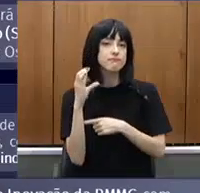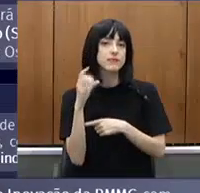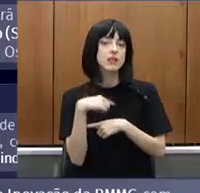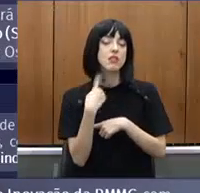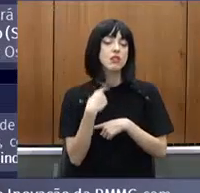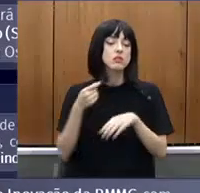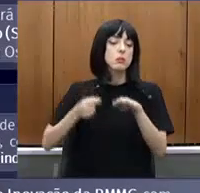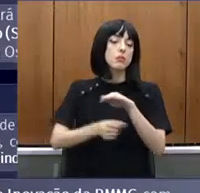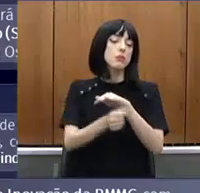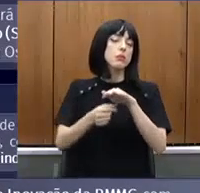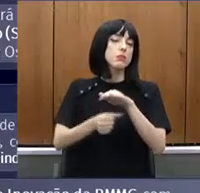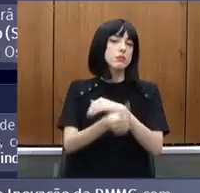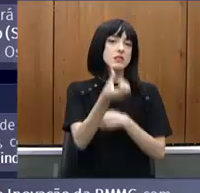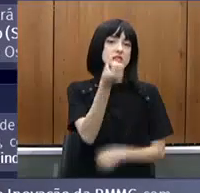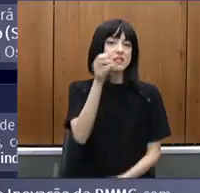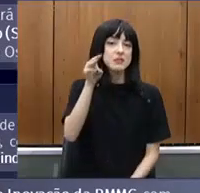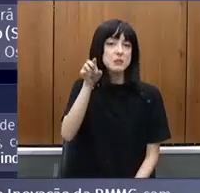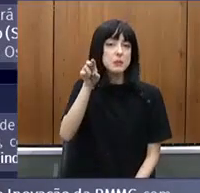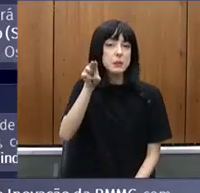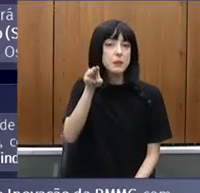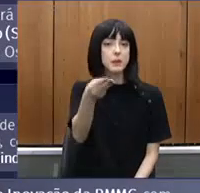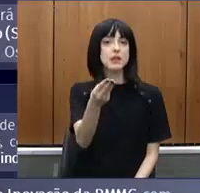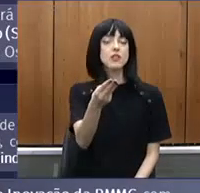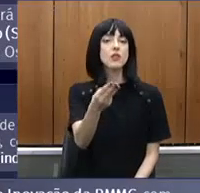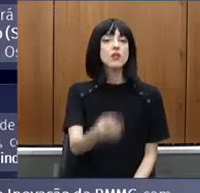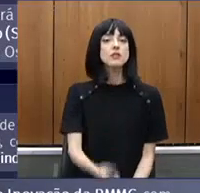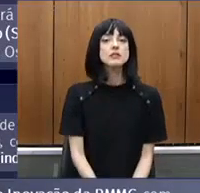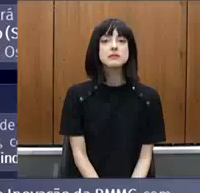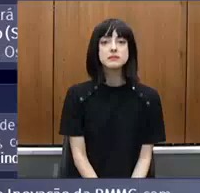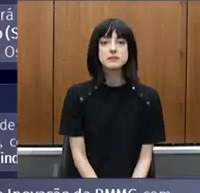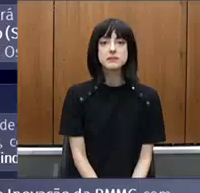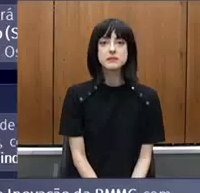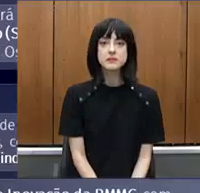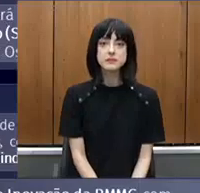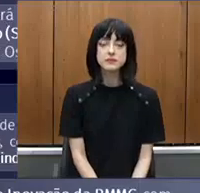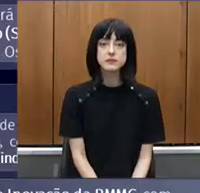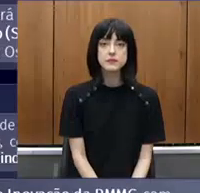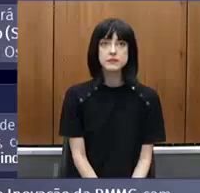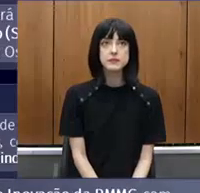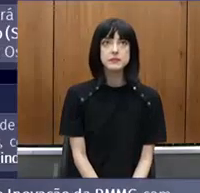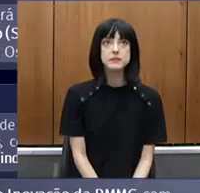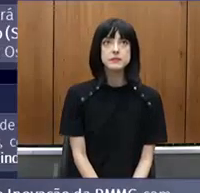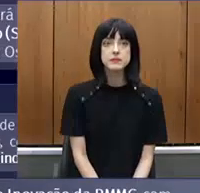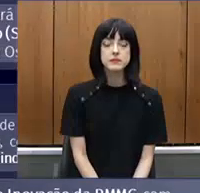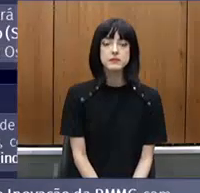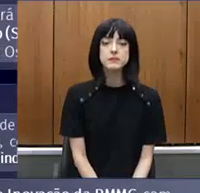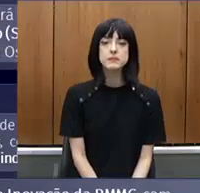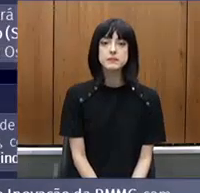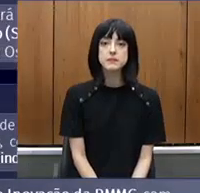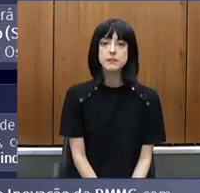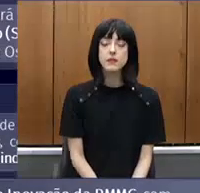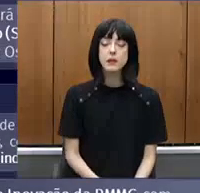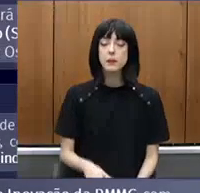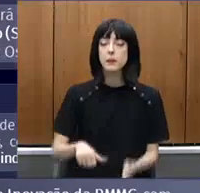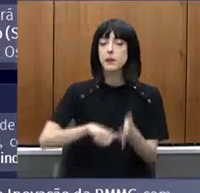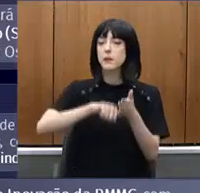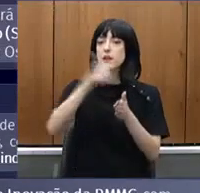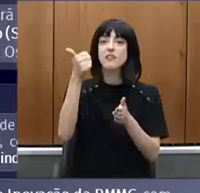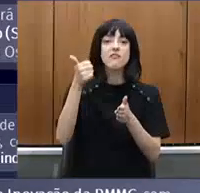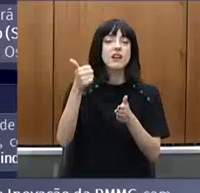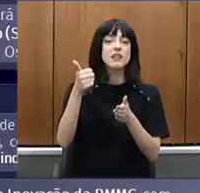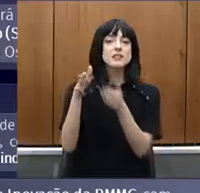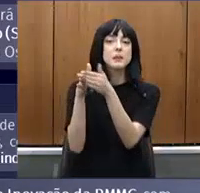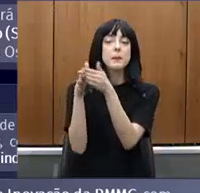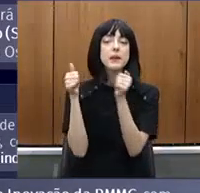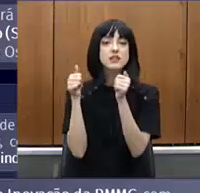milhões Nós criamos uma fizemos a primeira encomenda tecnológica essa encomenda tecnológica